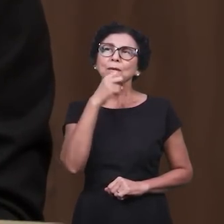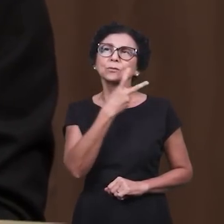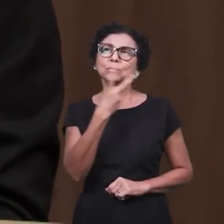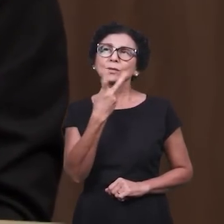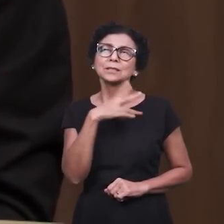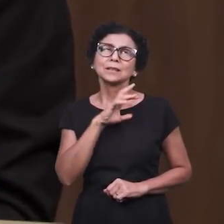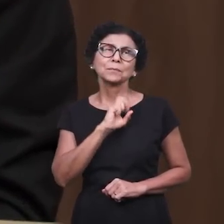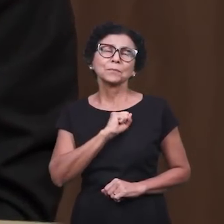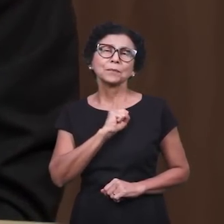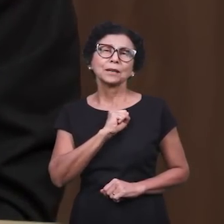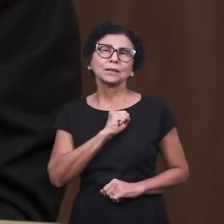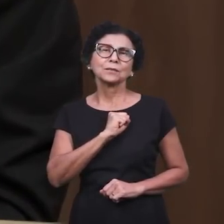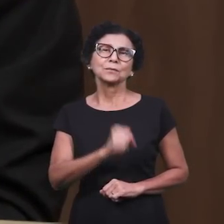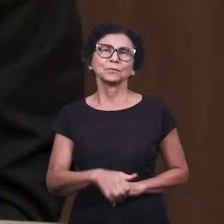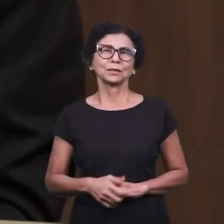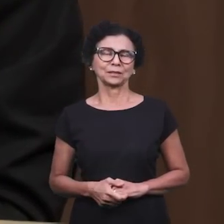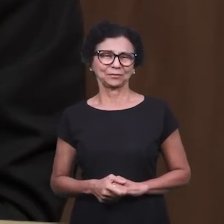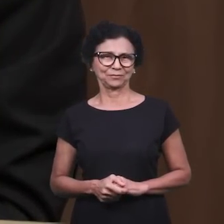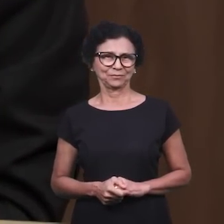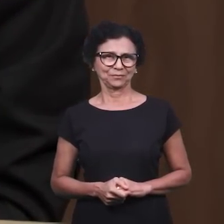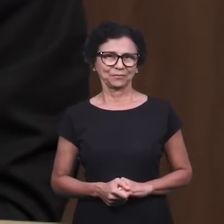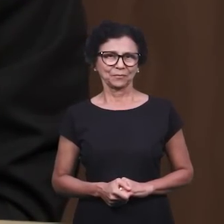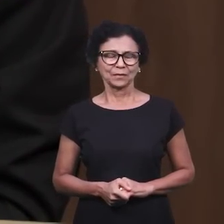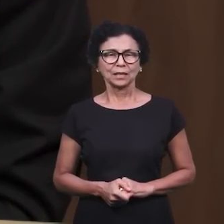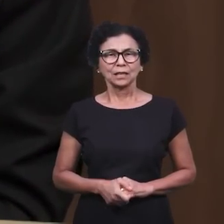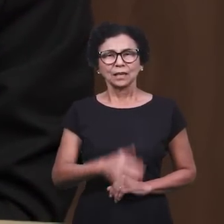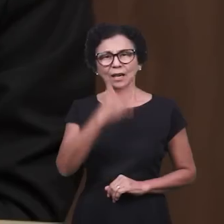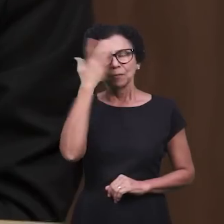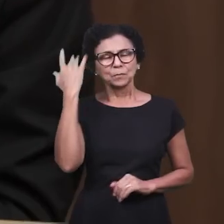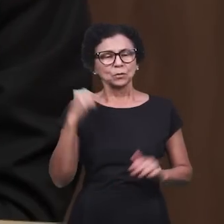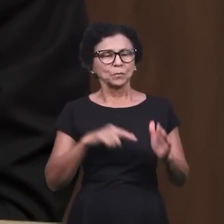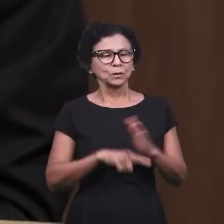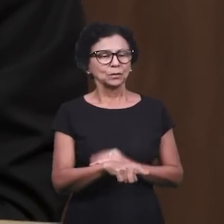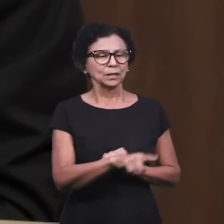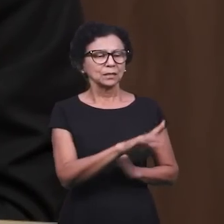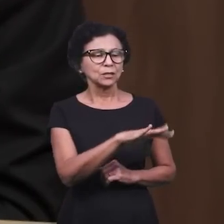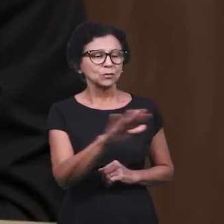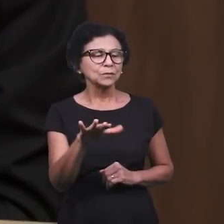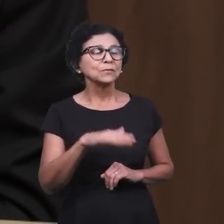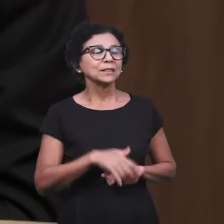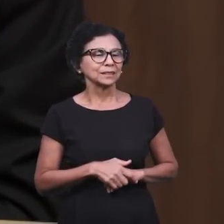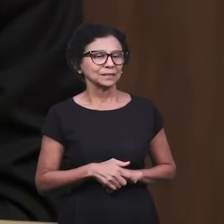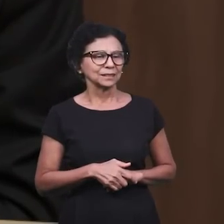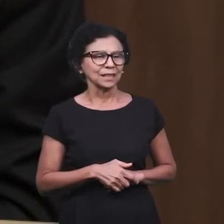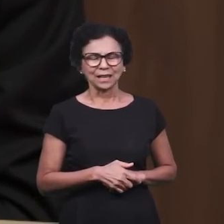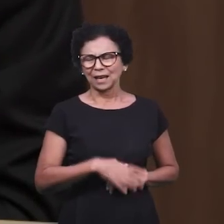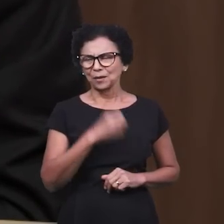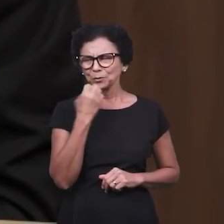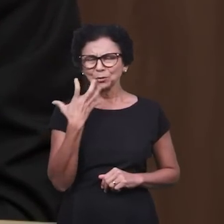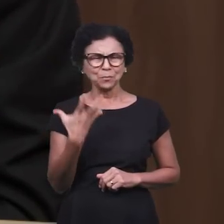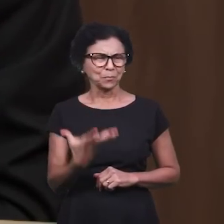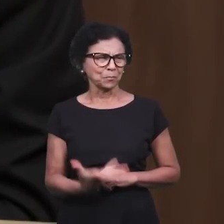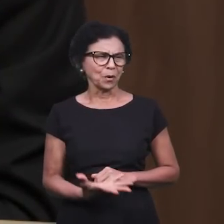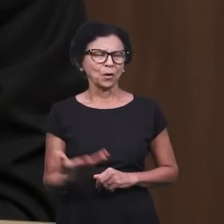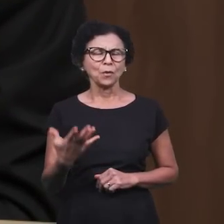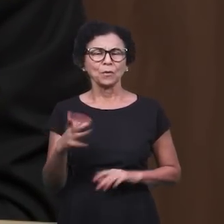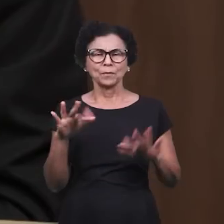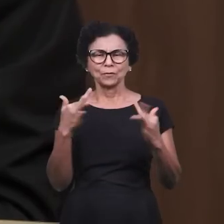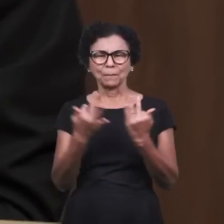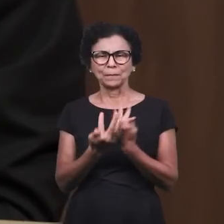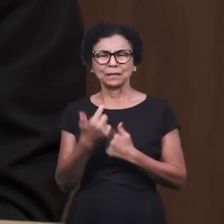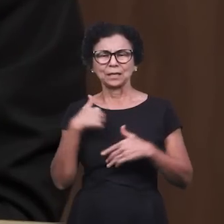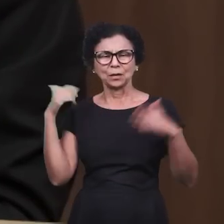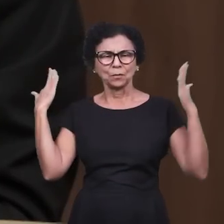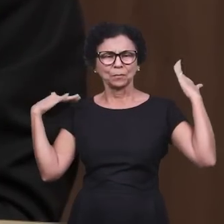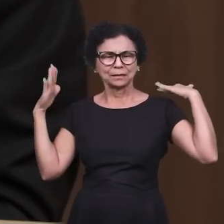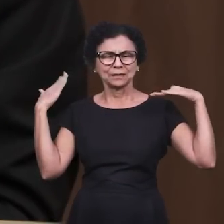colar. Pô, não, minha Exatamente. infância foi muito boa. Eu brincava, me divertia, eu tinha família, a gente passeava, eu tinha igreja, eu tinha meus amigos. Então ele vai